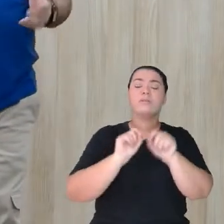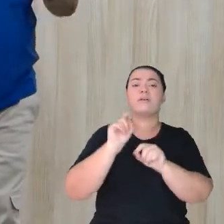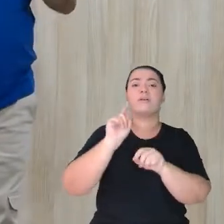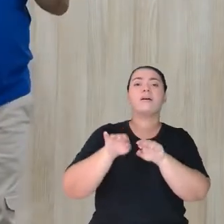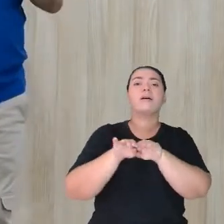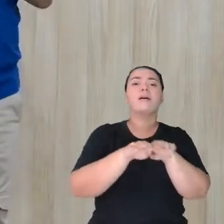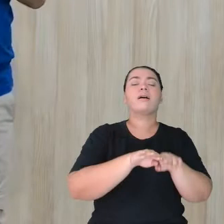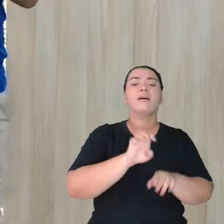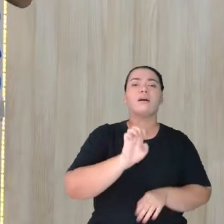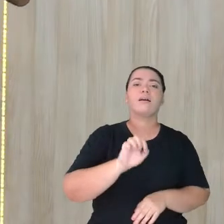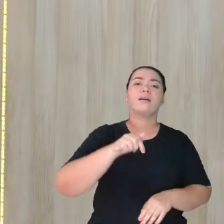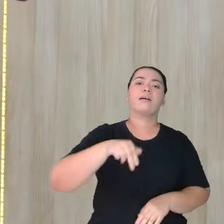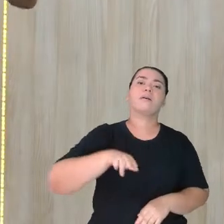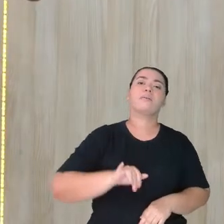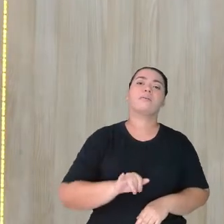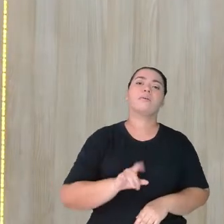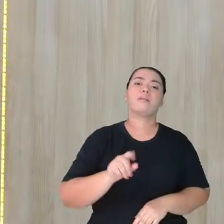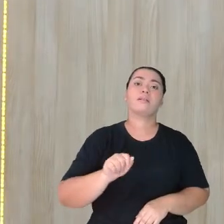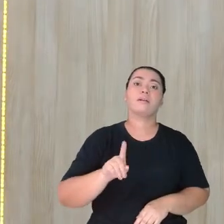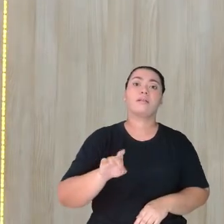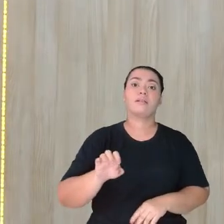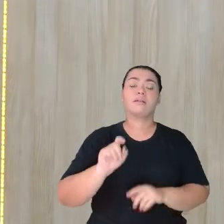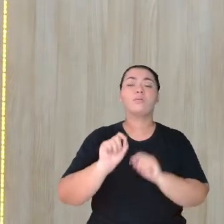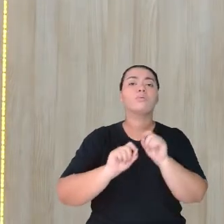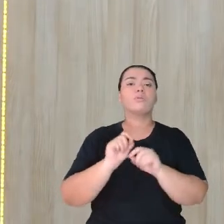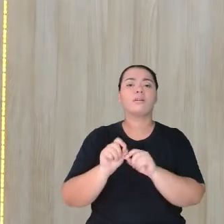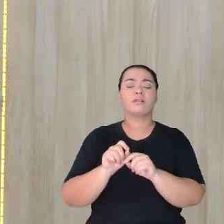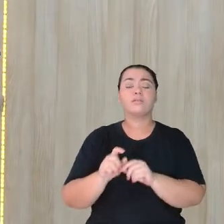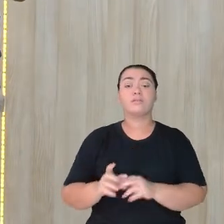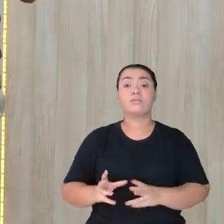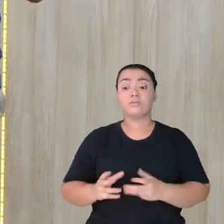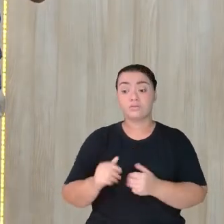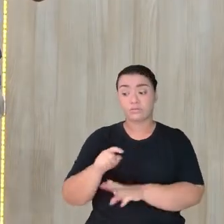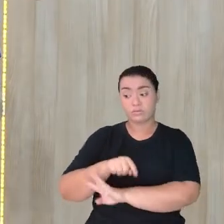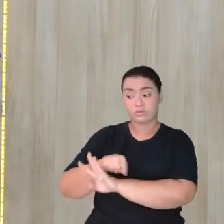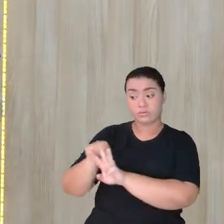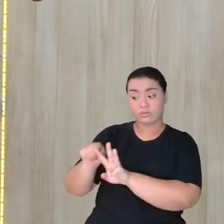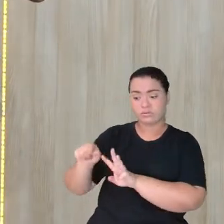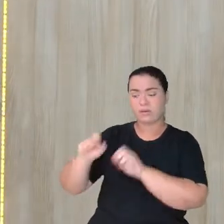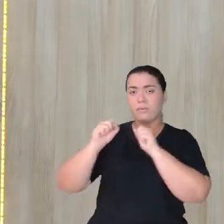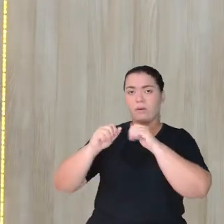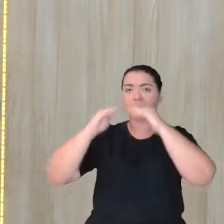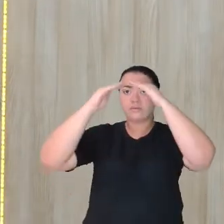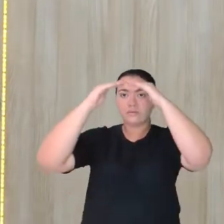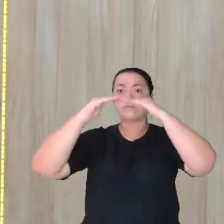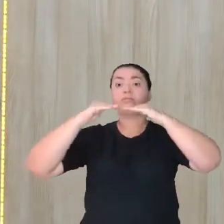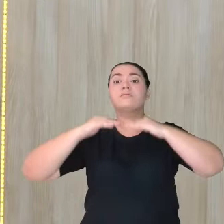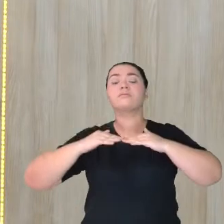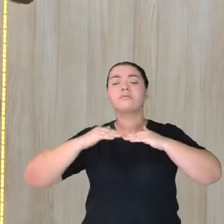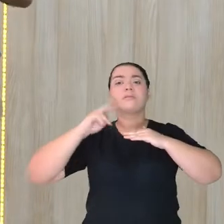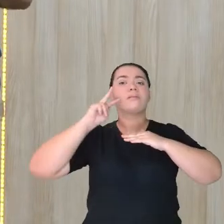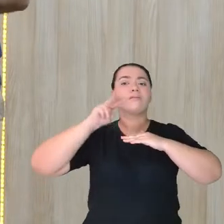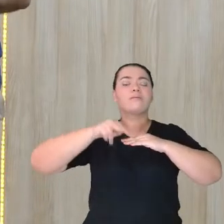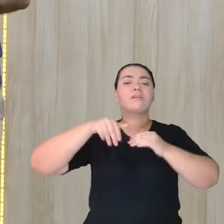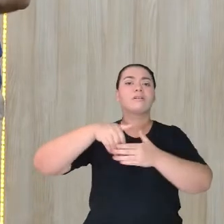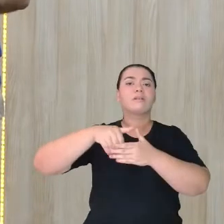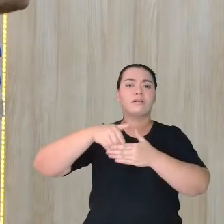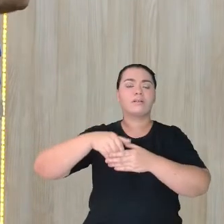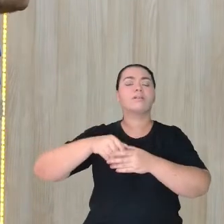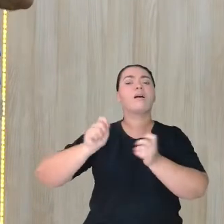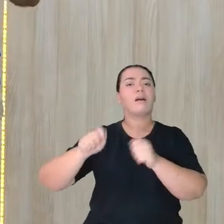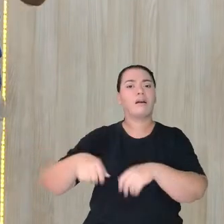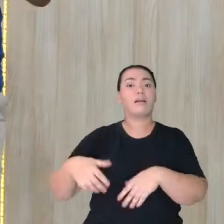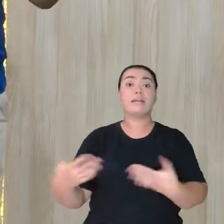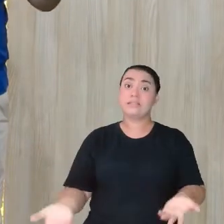distribuir de forma que o objetivo, que é fazer com que os três possam assistir ao jogo, ele seja